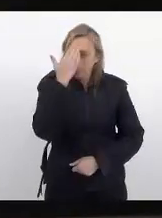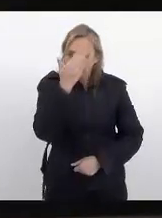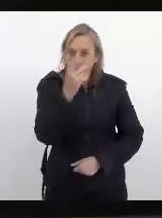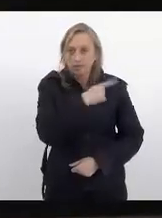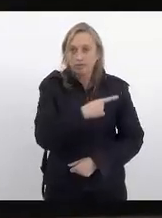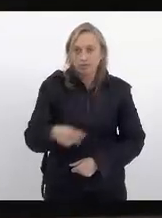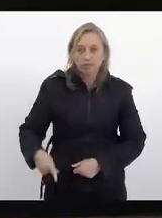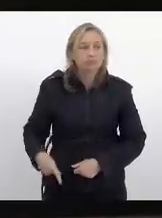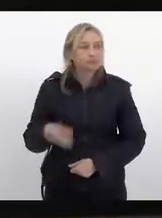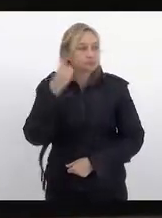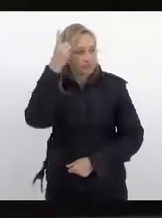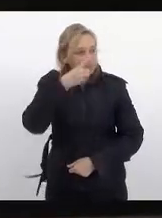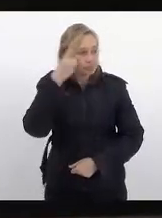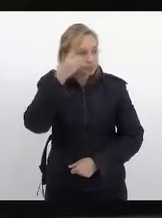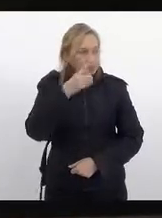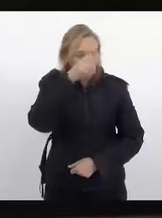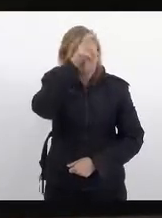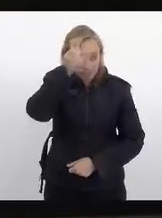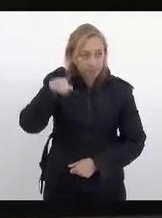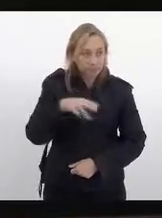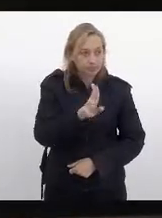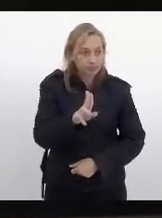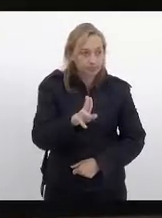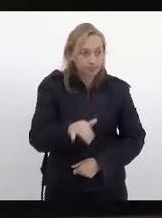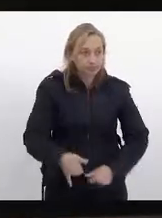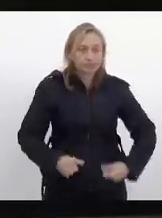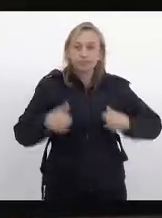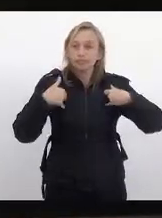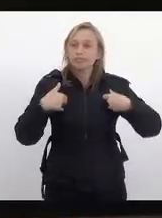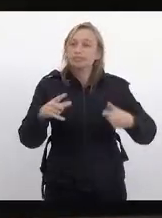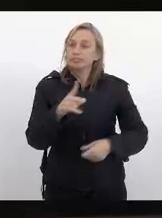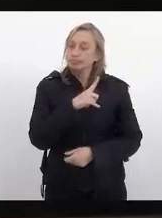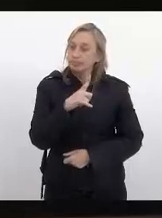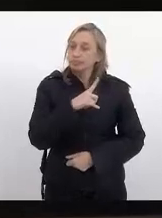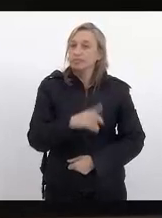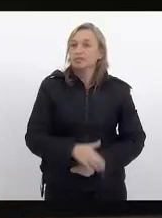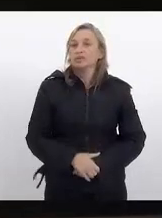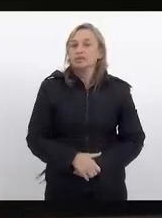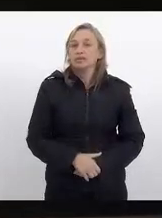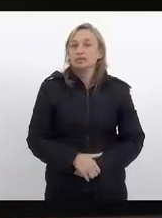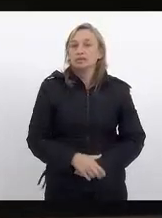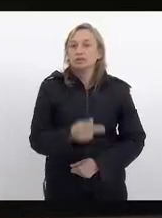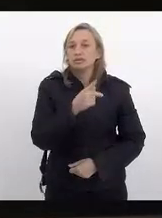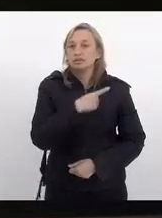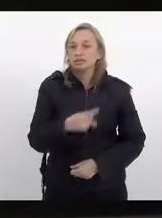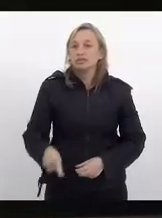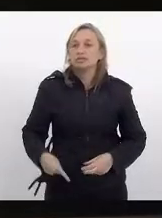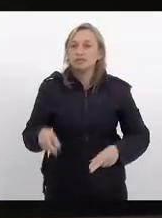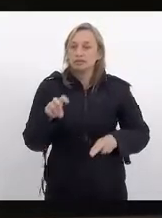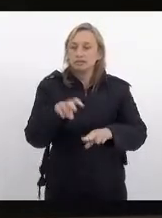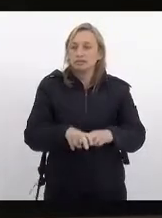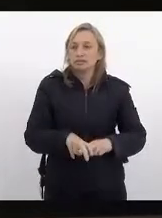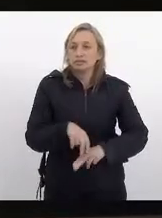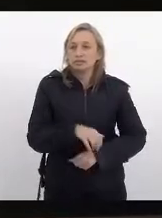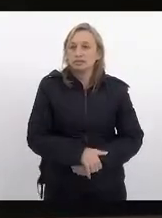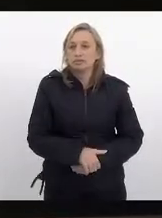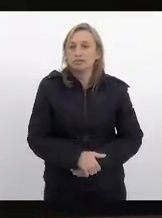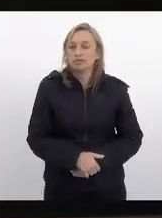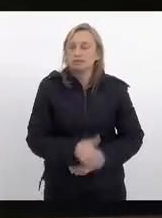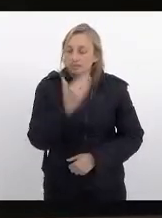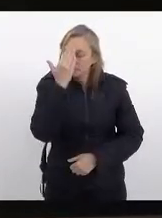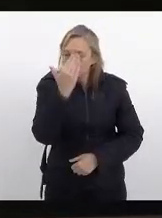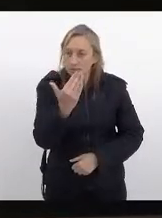presidenta Deputado a tia Ju que nós temos muito orgulho de ter lá sentada nessa cadeira